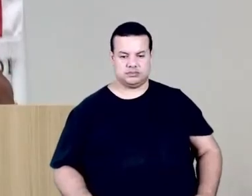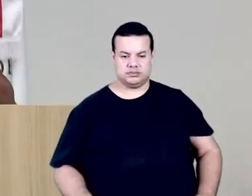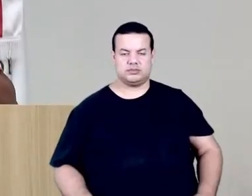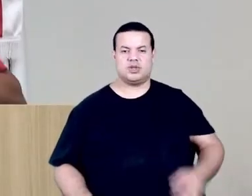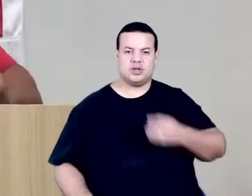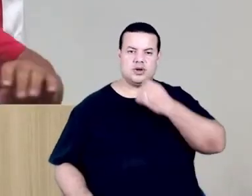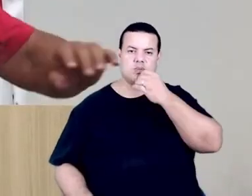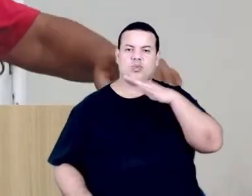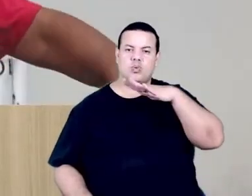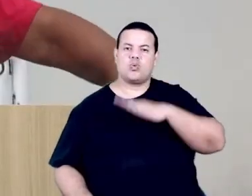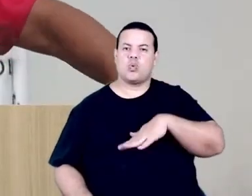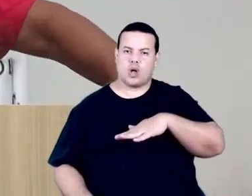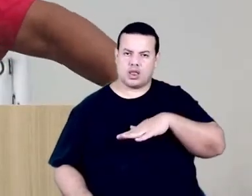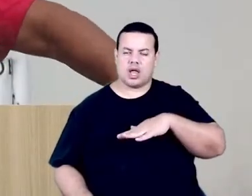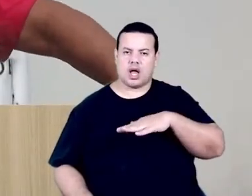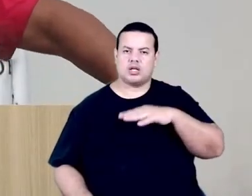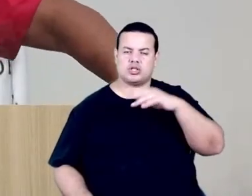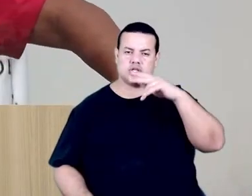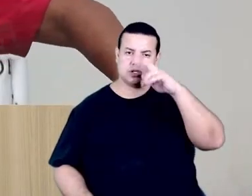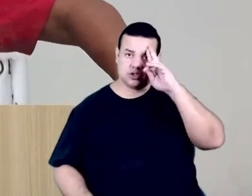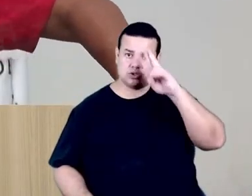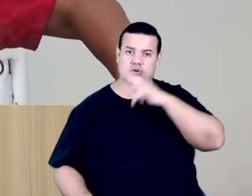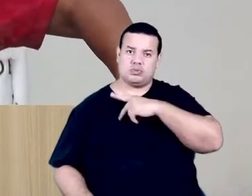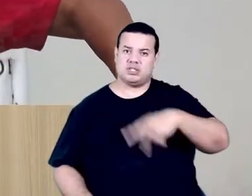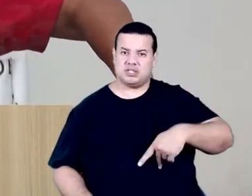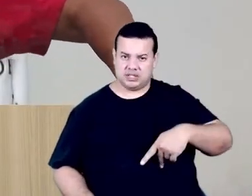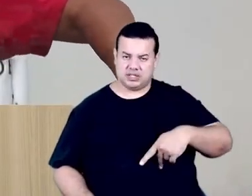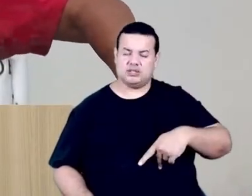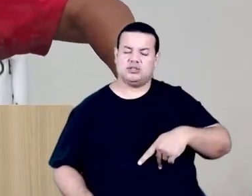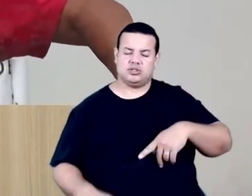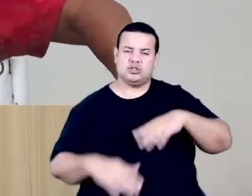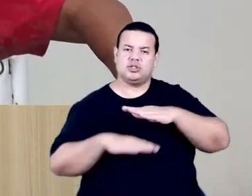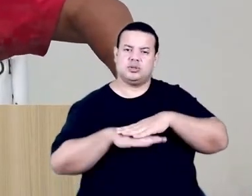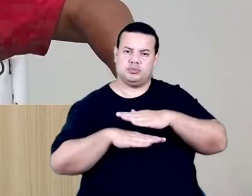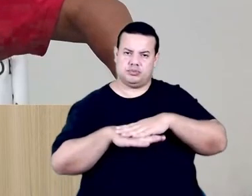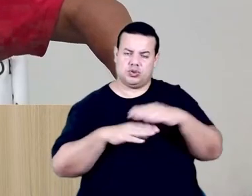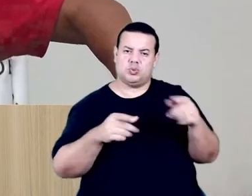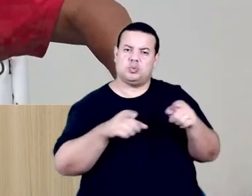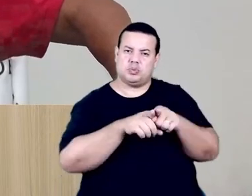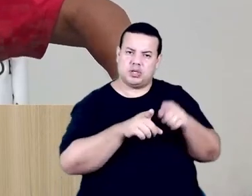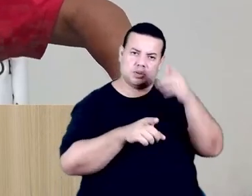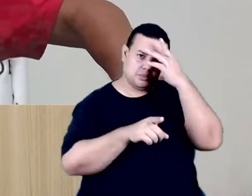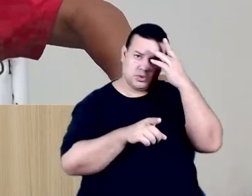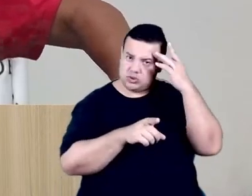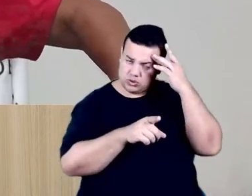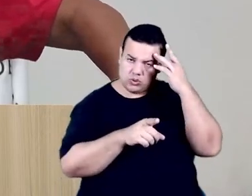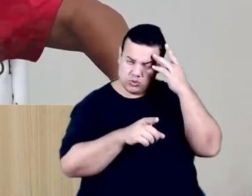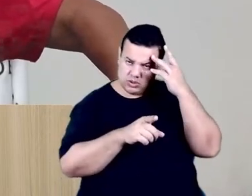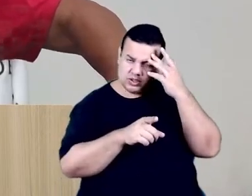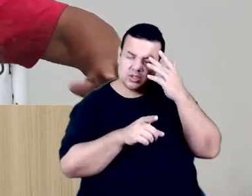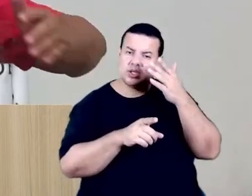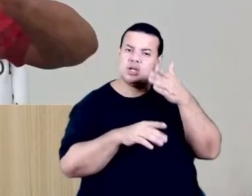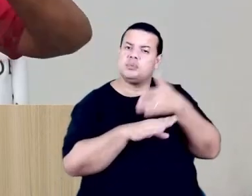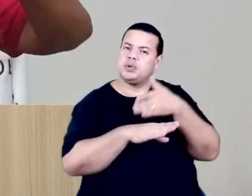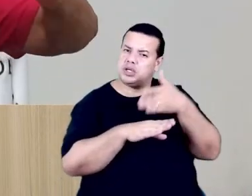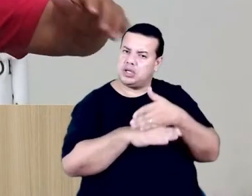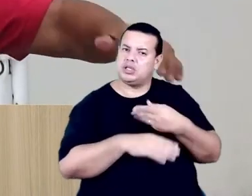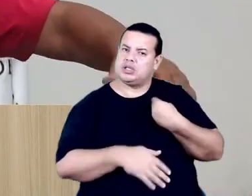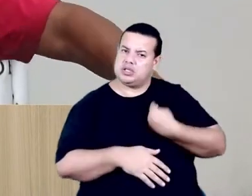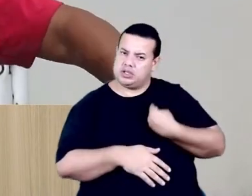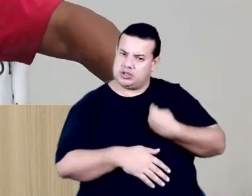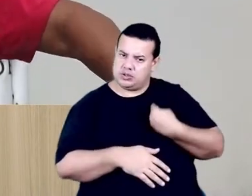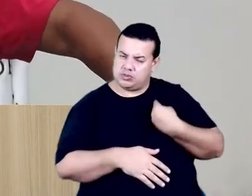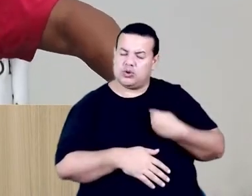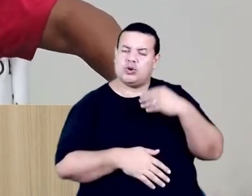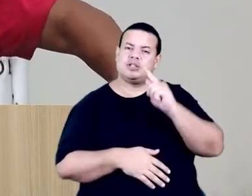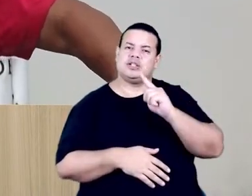Boa tarde excelentíssimo senhor presidente dessa casa de lei noos pares público que nos H com suas presenças guarda municipal minha esposa que está